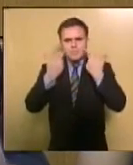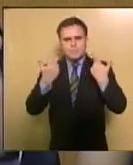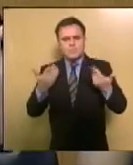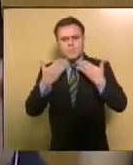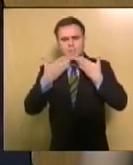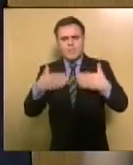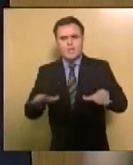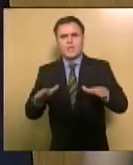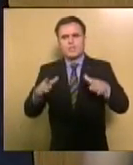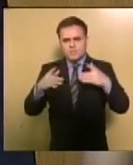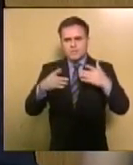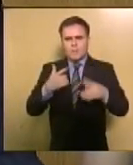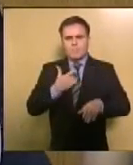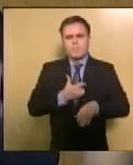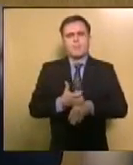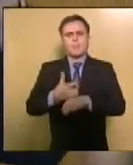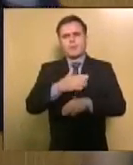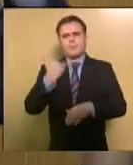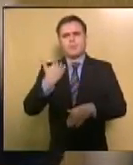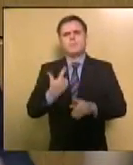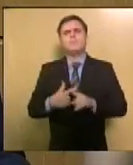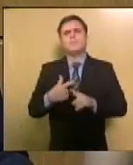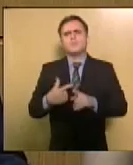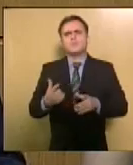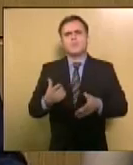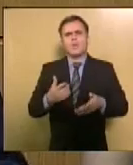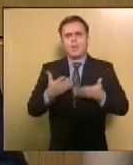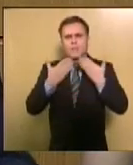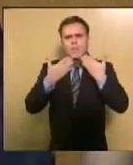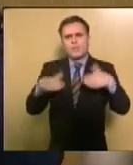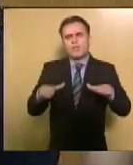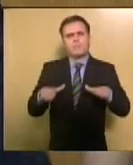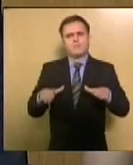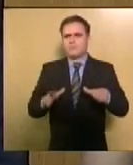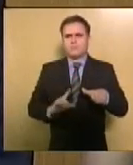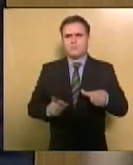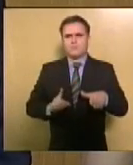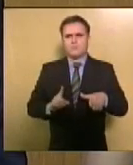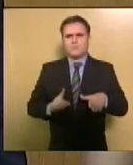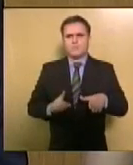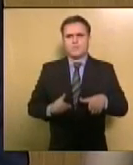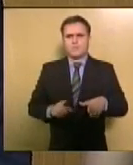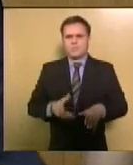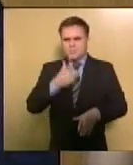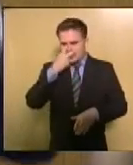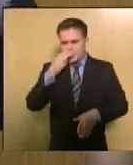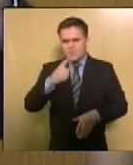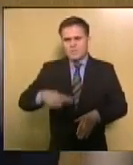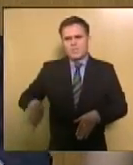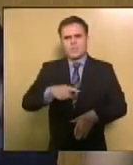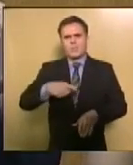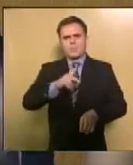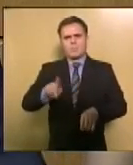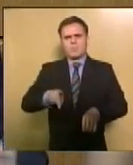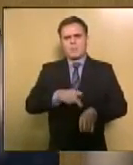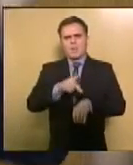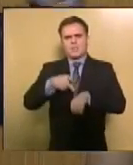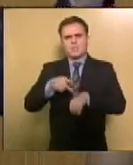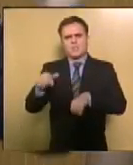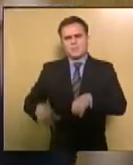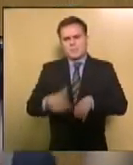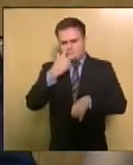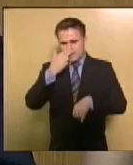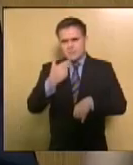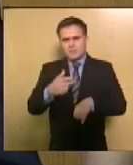homicídios por quê Porque Nós ainda somos um país patriarcal e racista porque as pessoas que morrem e nós